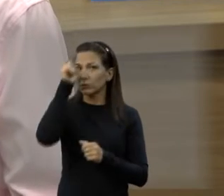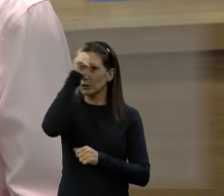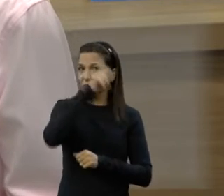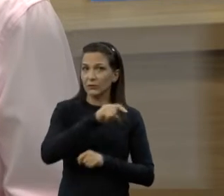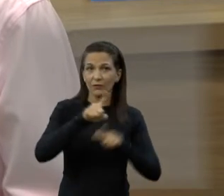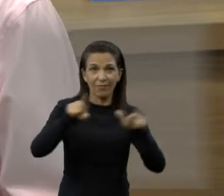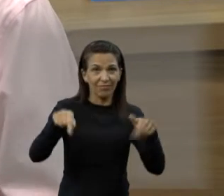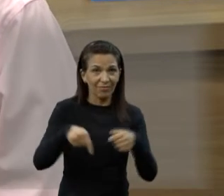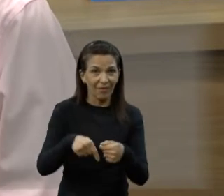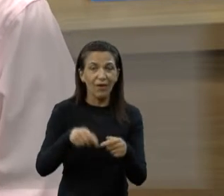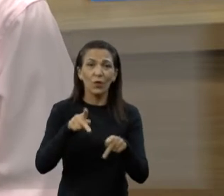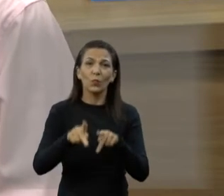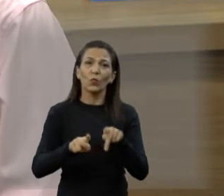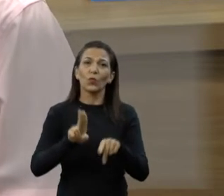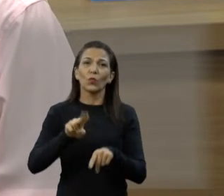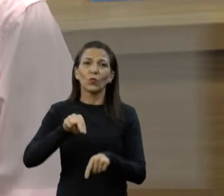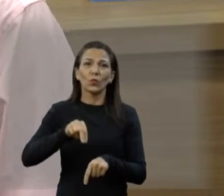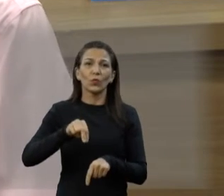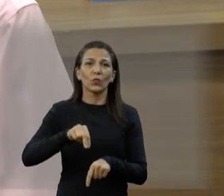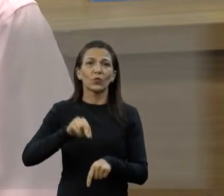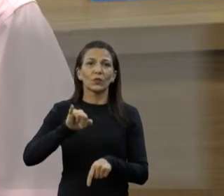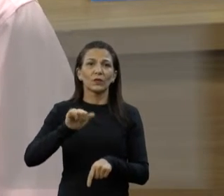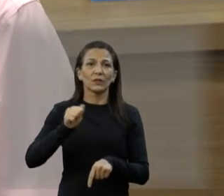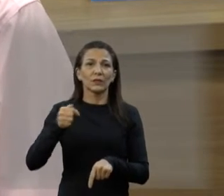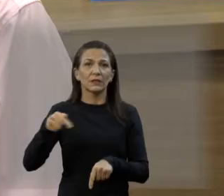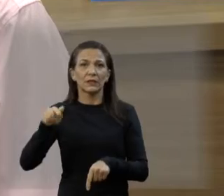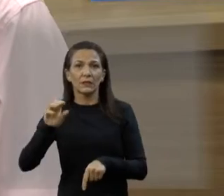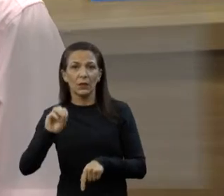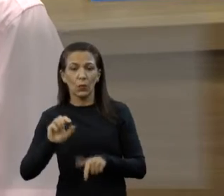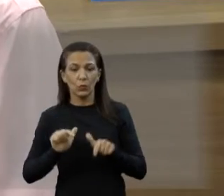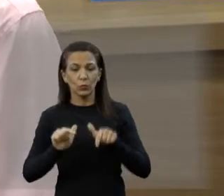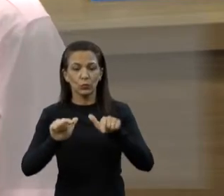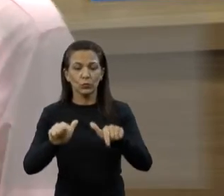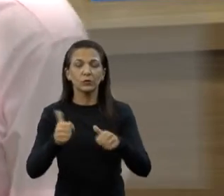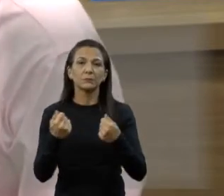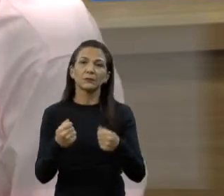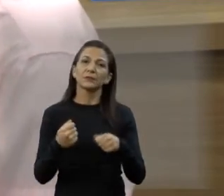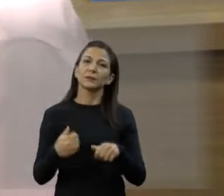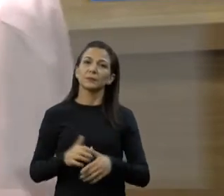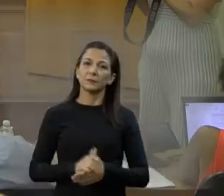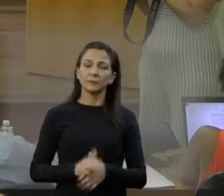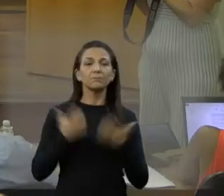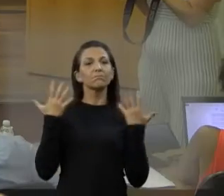sabe a terra da União então até mais aqui dá o título para as pessoas assim parabéns